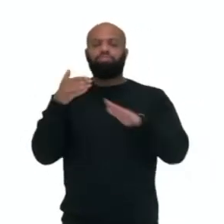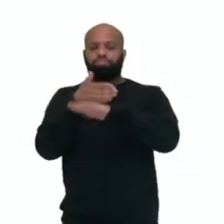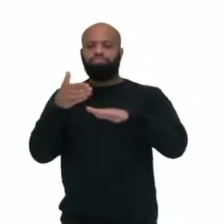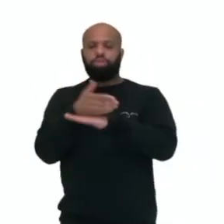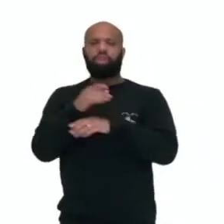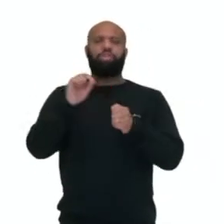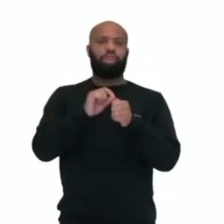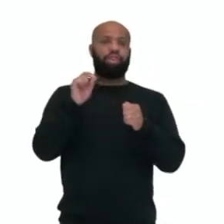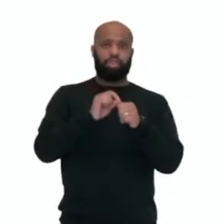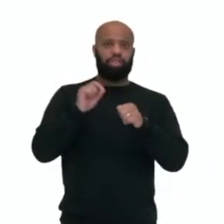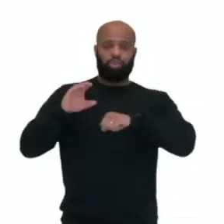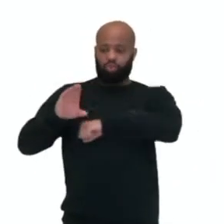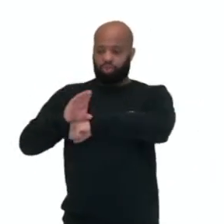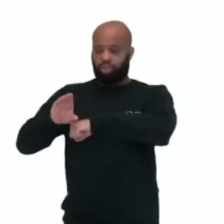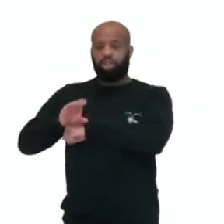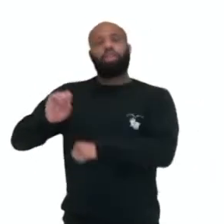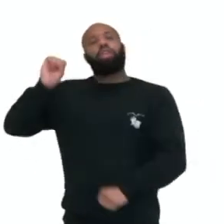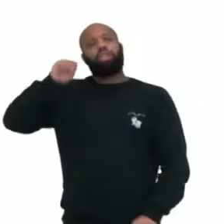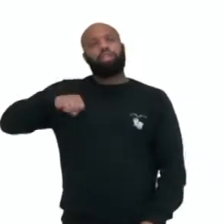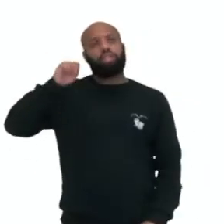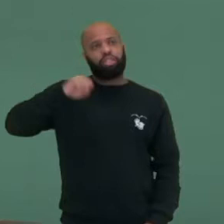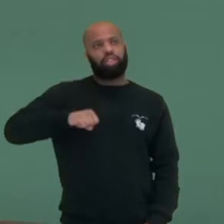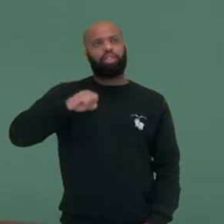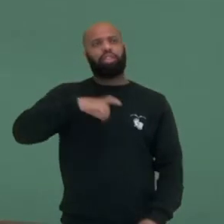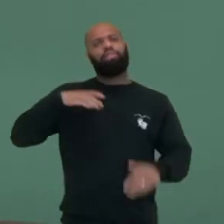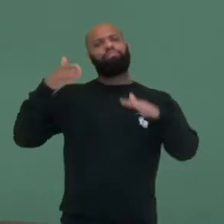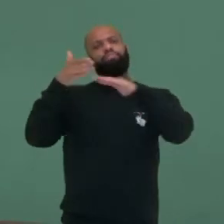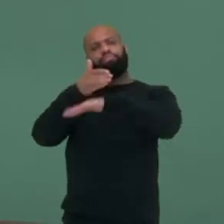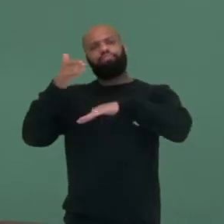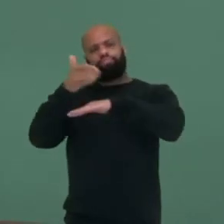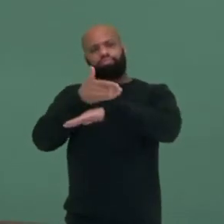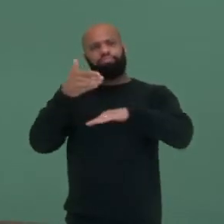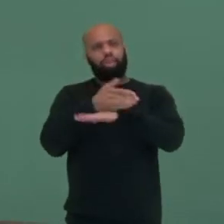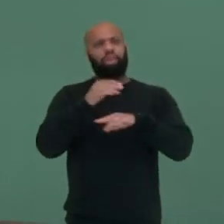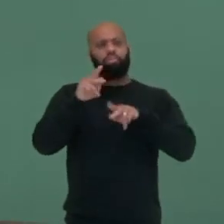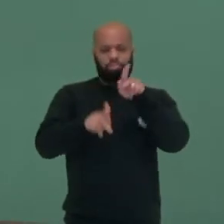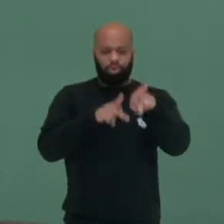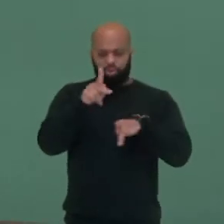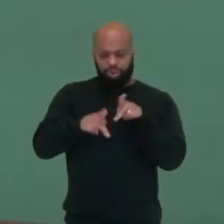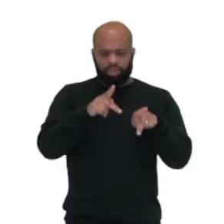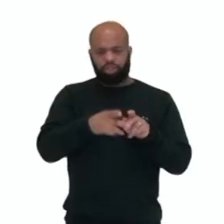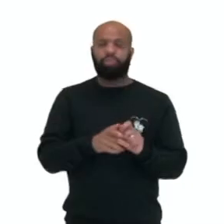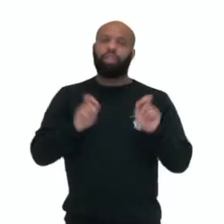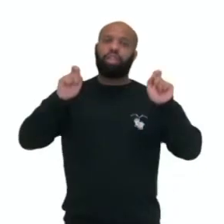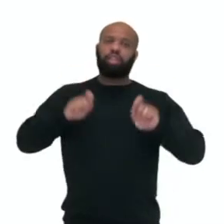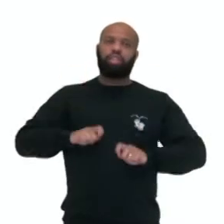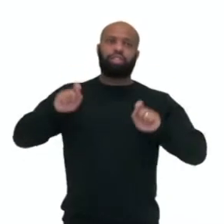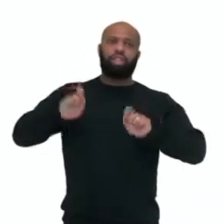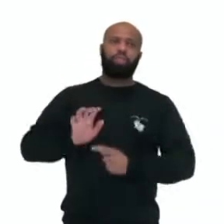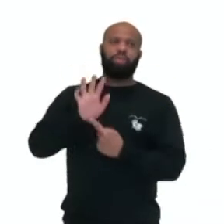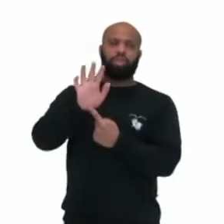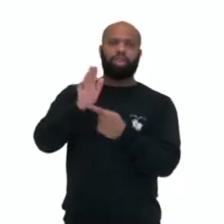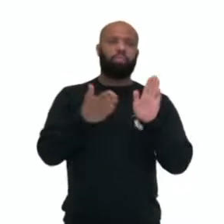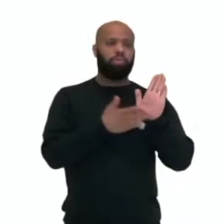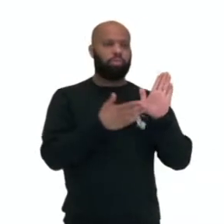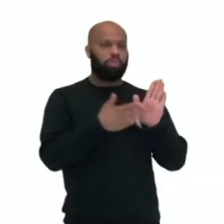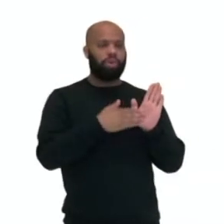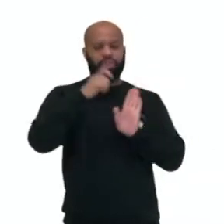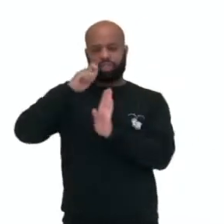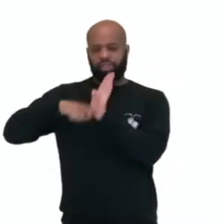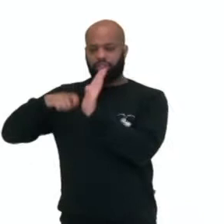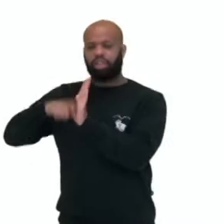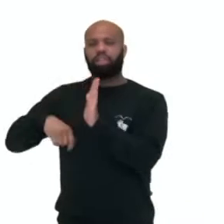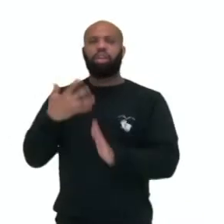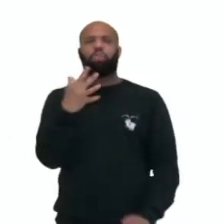futura Constituição. Sim, intensa participação popular. Poderiam ser apresentadas propostas assinadas por